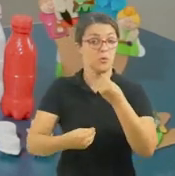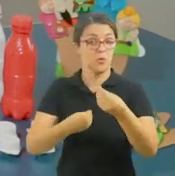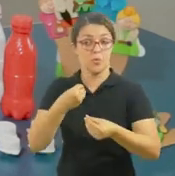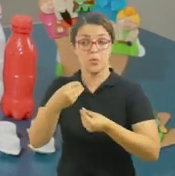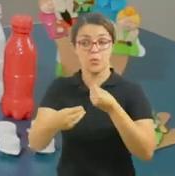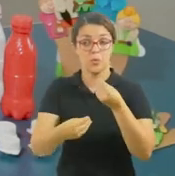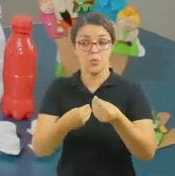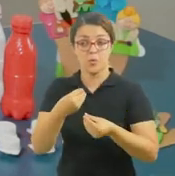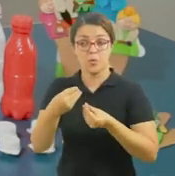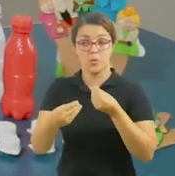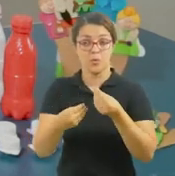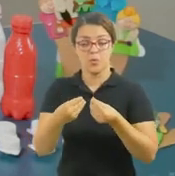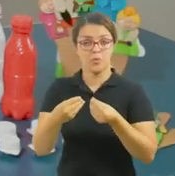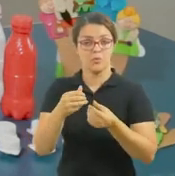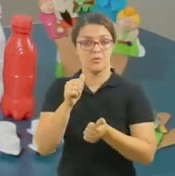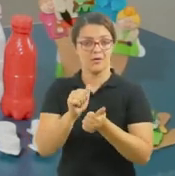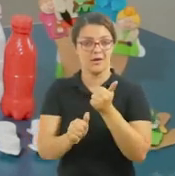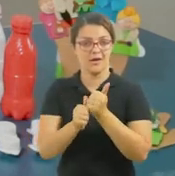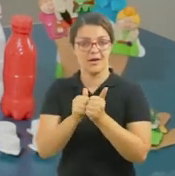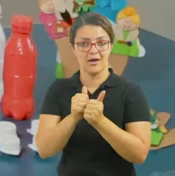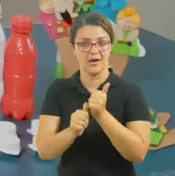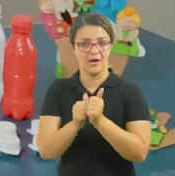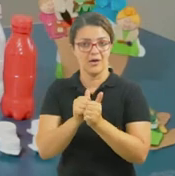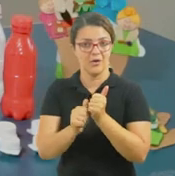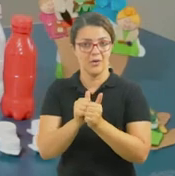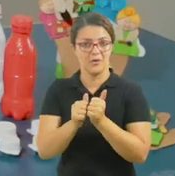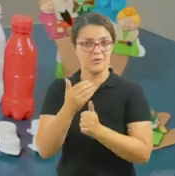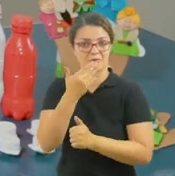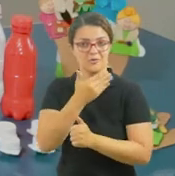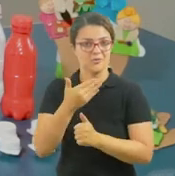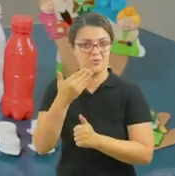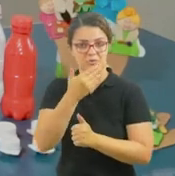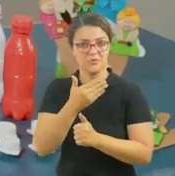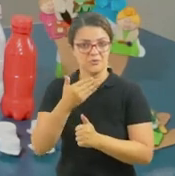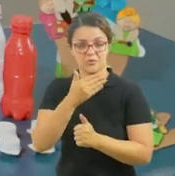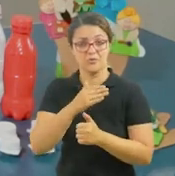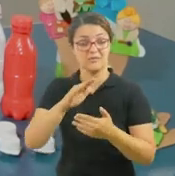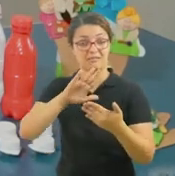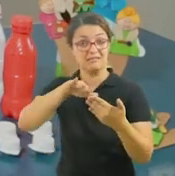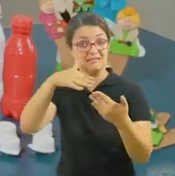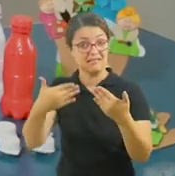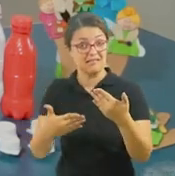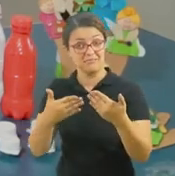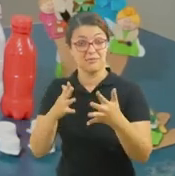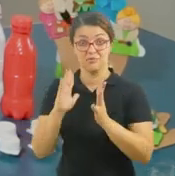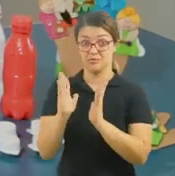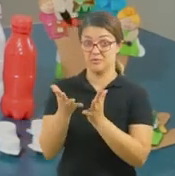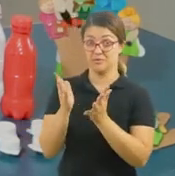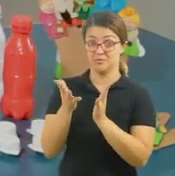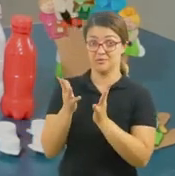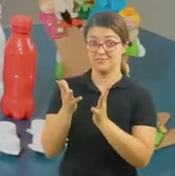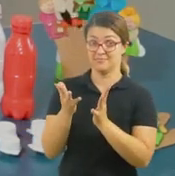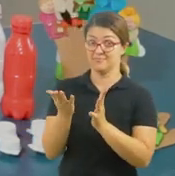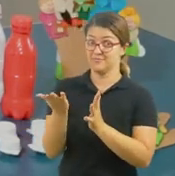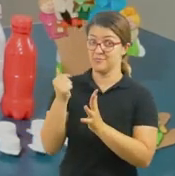se expressar com a palavra arroz doce em Libras. Olha que legal, que tal assistir?